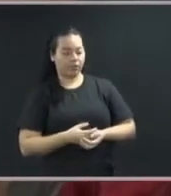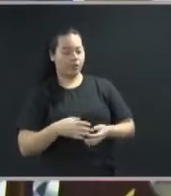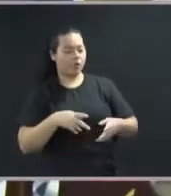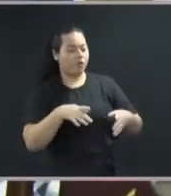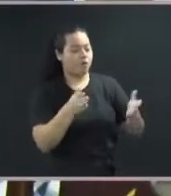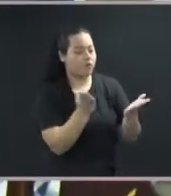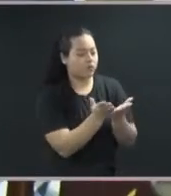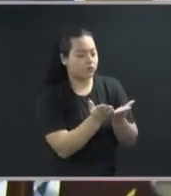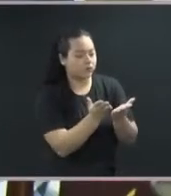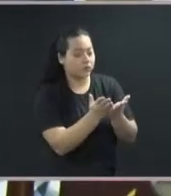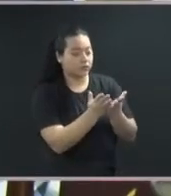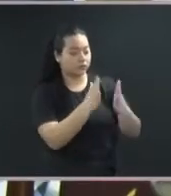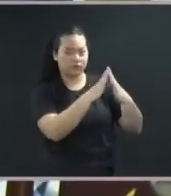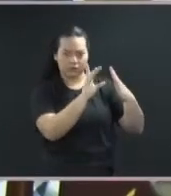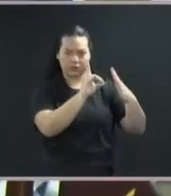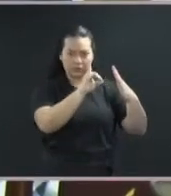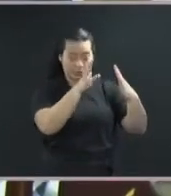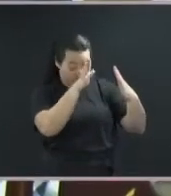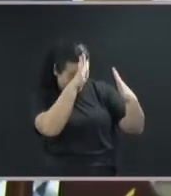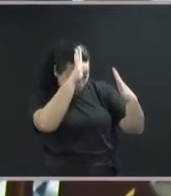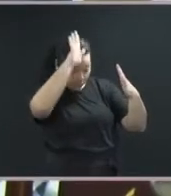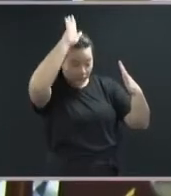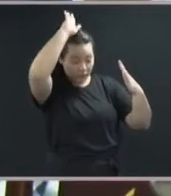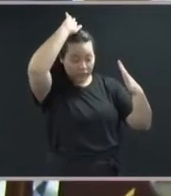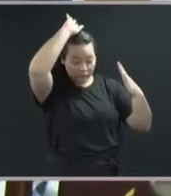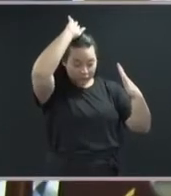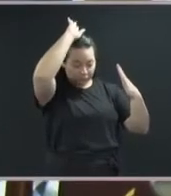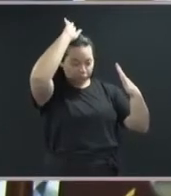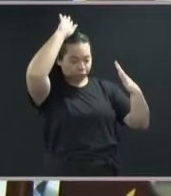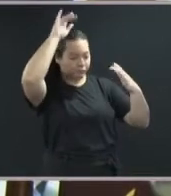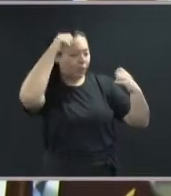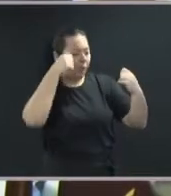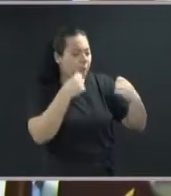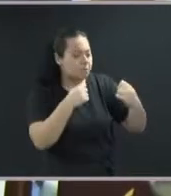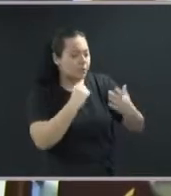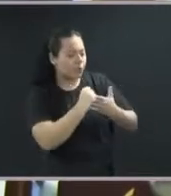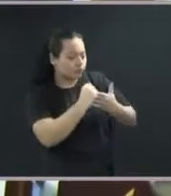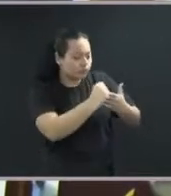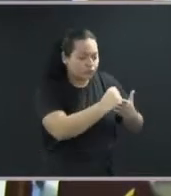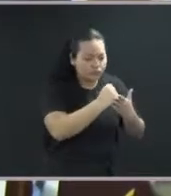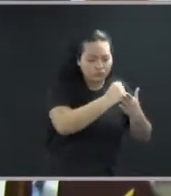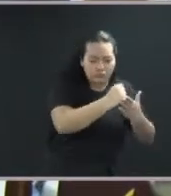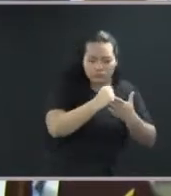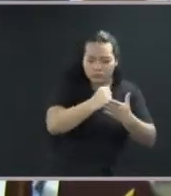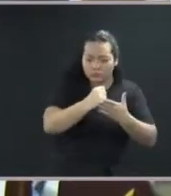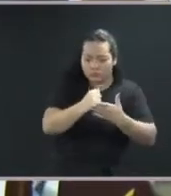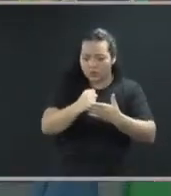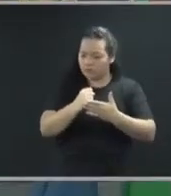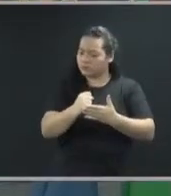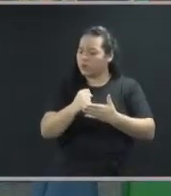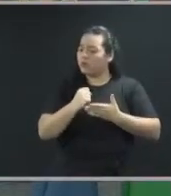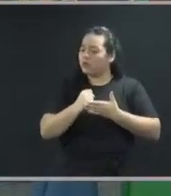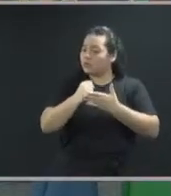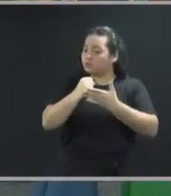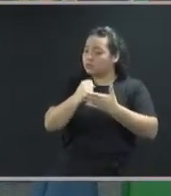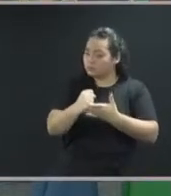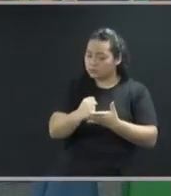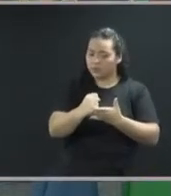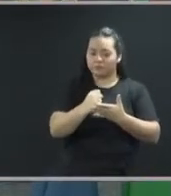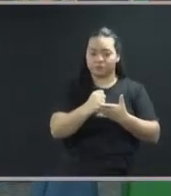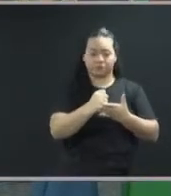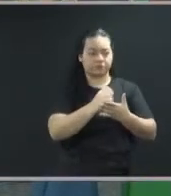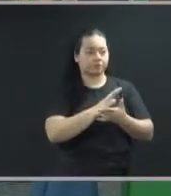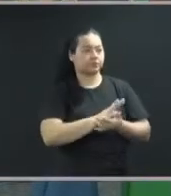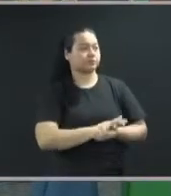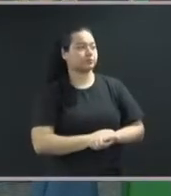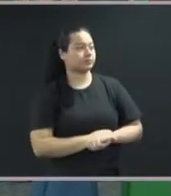vos necessitar, porque tenho hospedado a muitos, como também a mim mesmo. Característica de